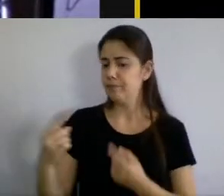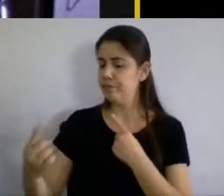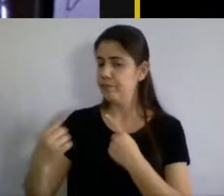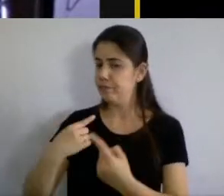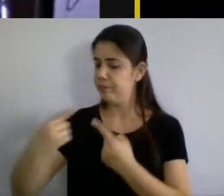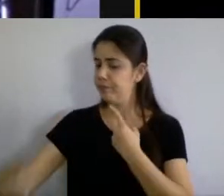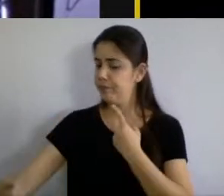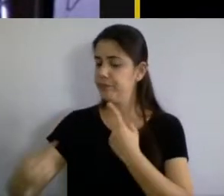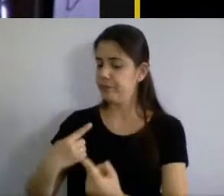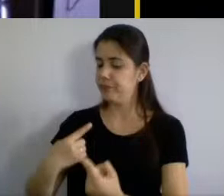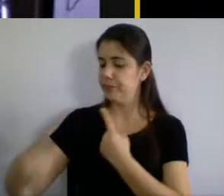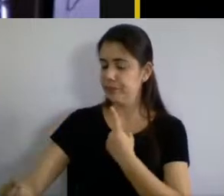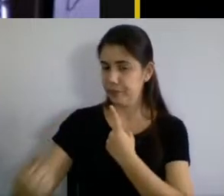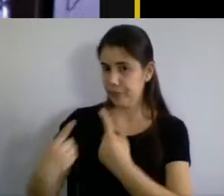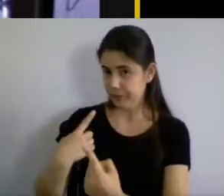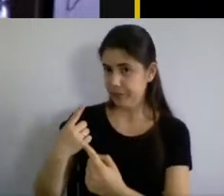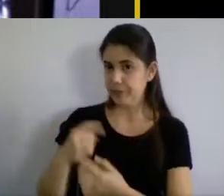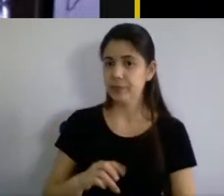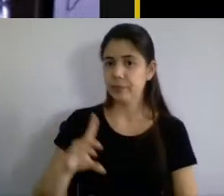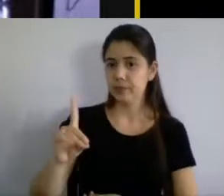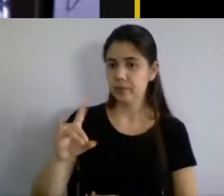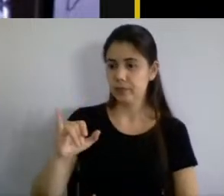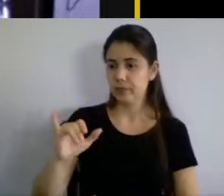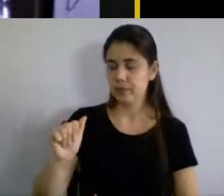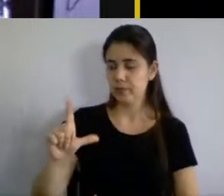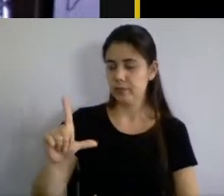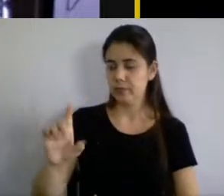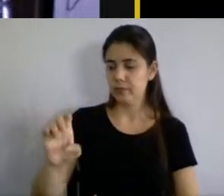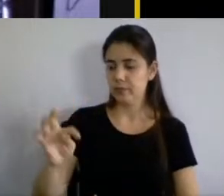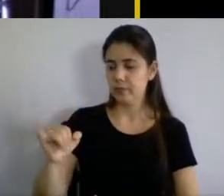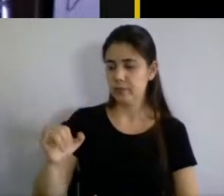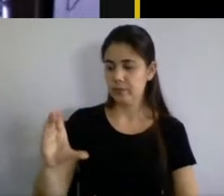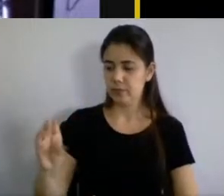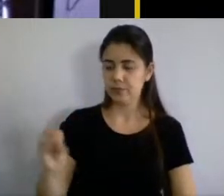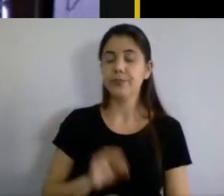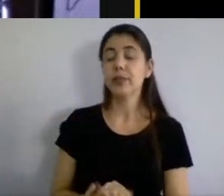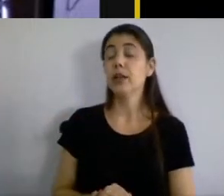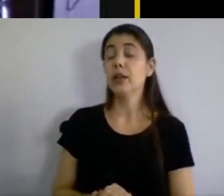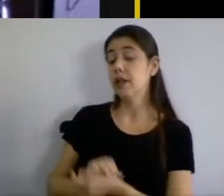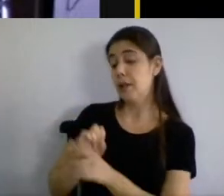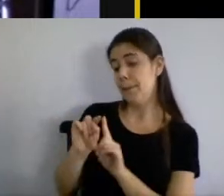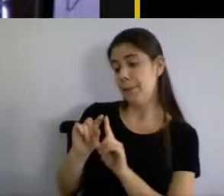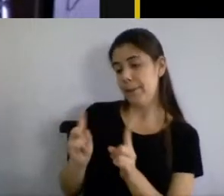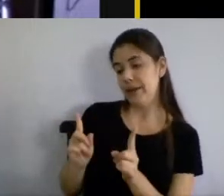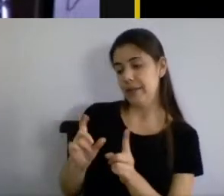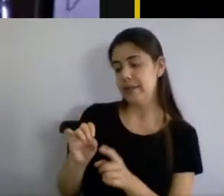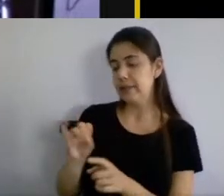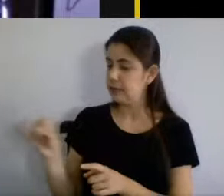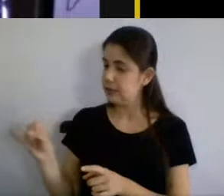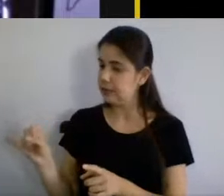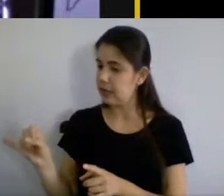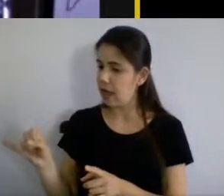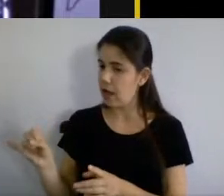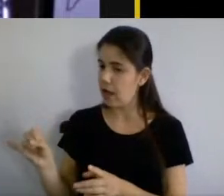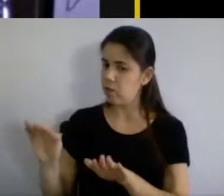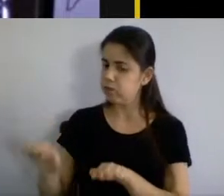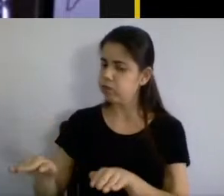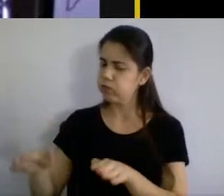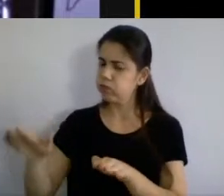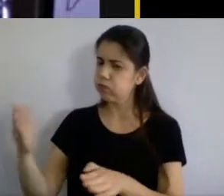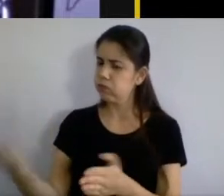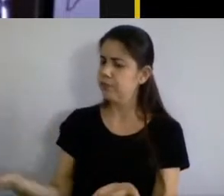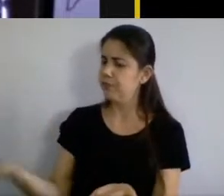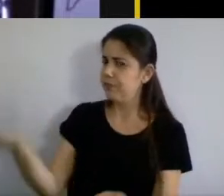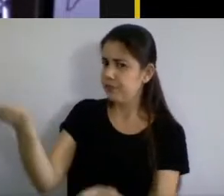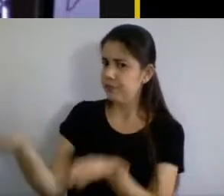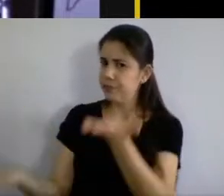proposição deve-se fazer bem aos inimigos corresponde a algo endoxon, a algo